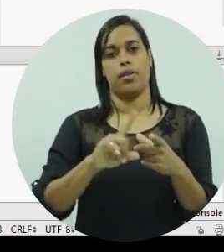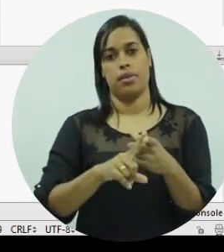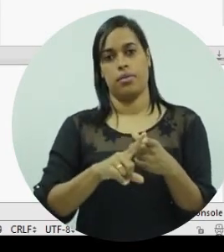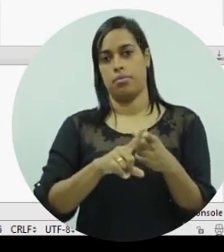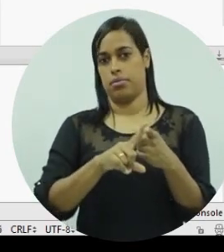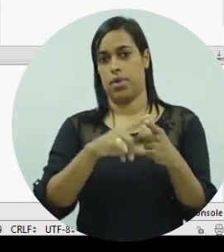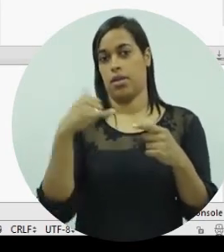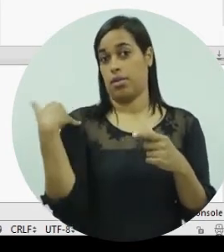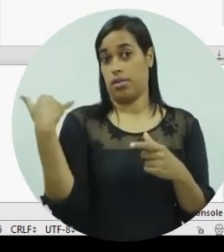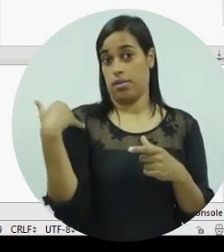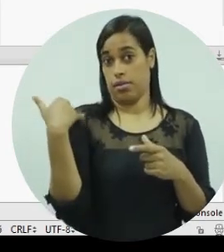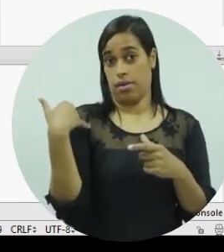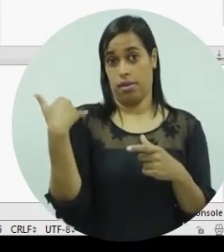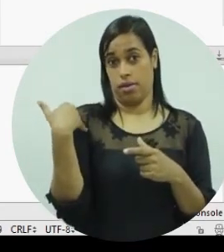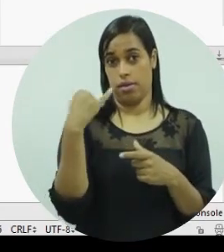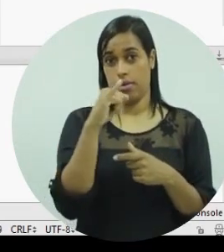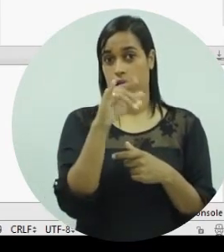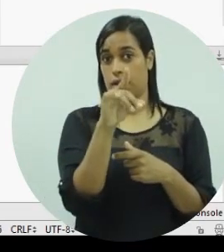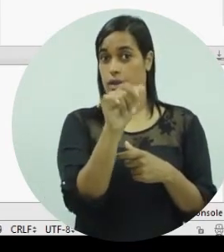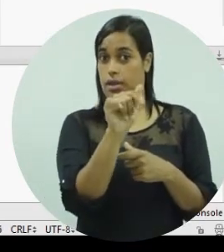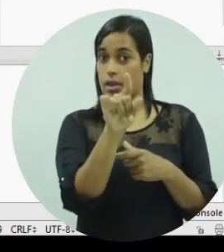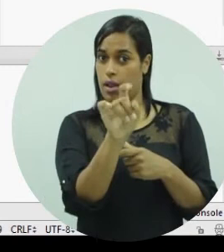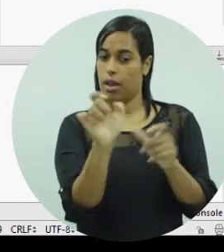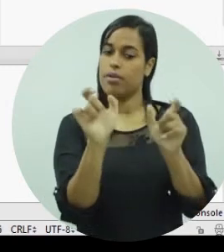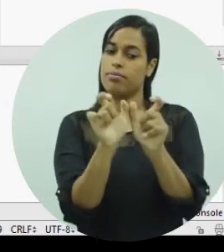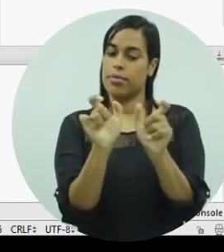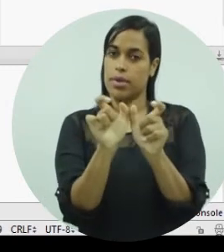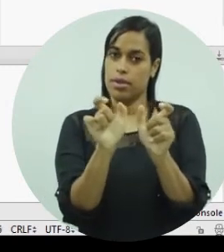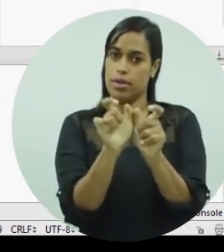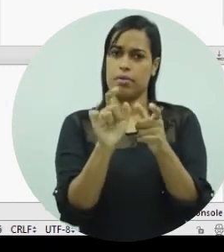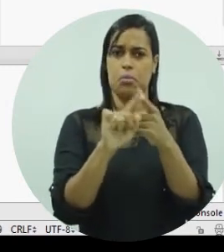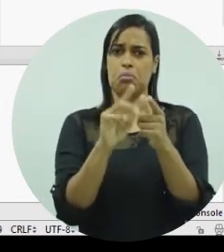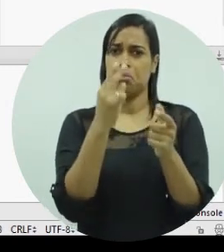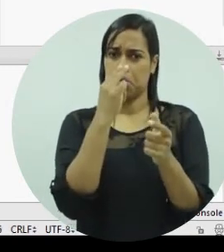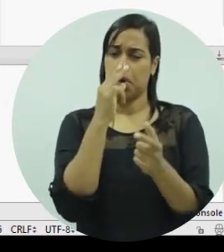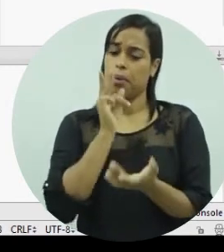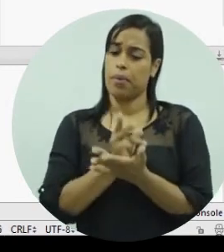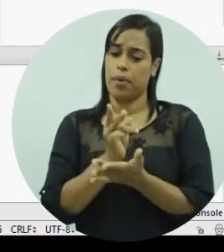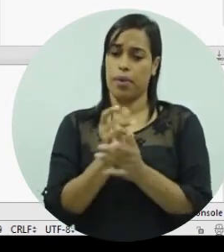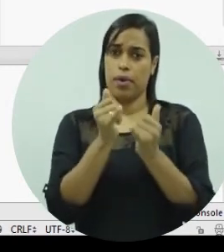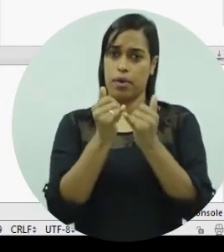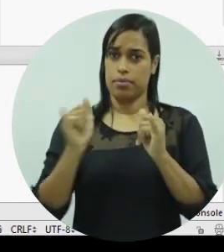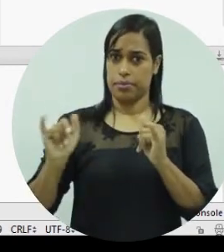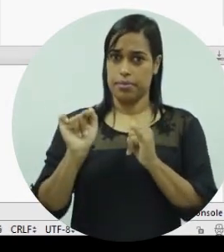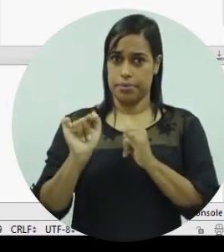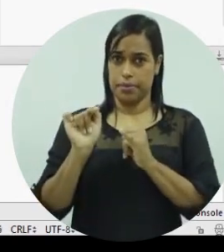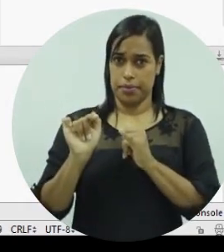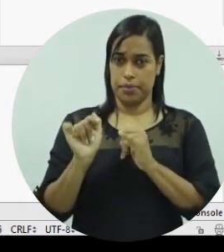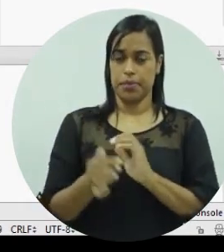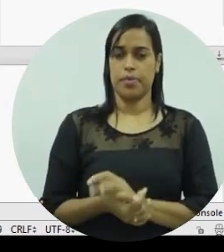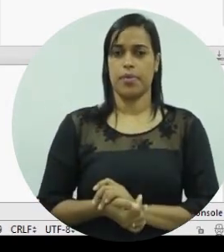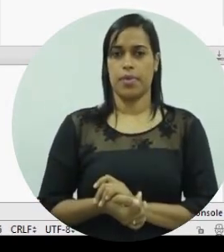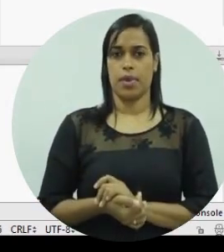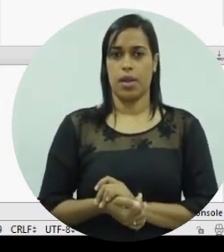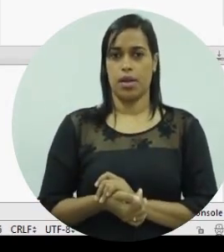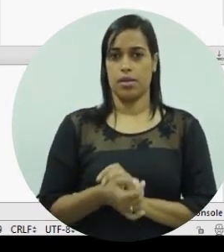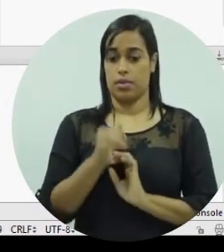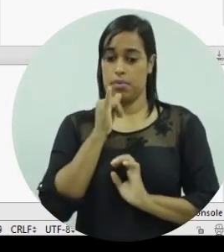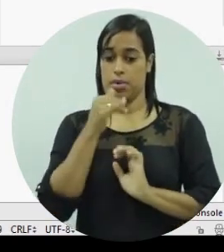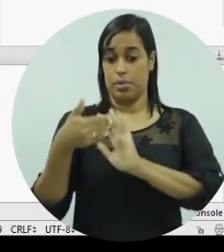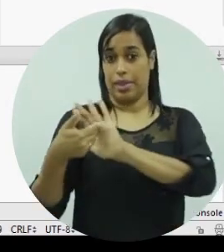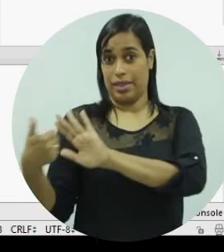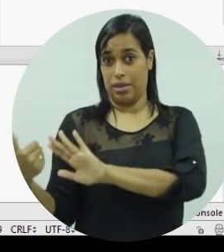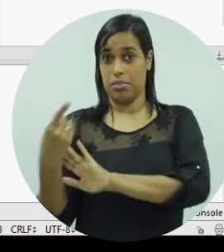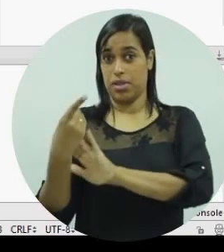idade, e na mesma linha podemos tanto fazer de forma separada, fazer a